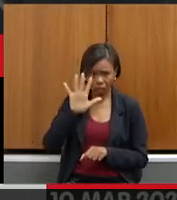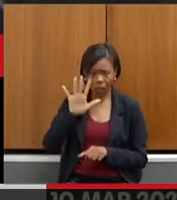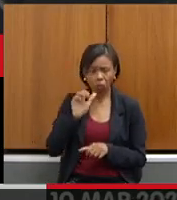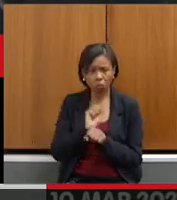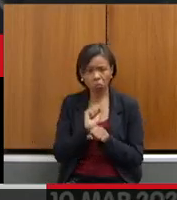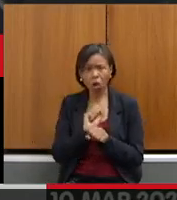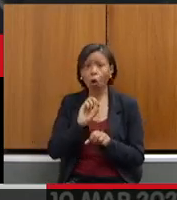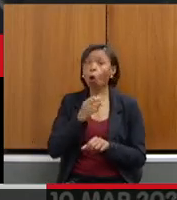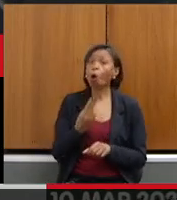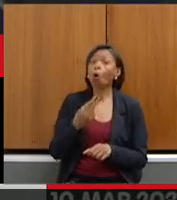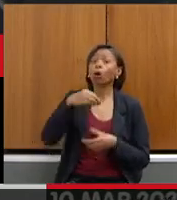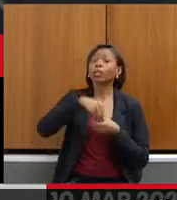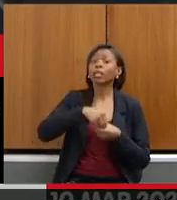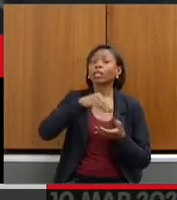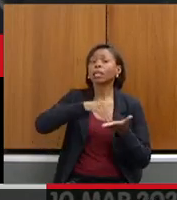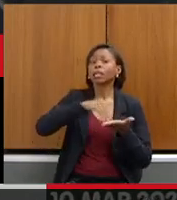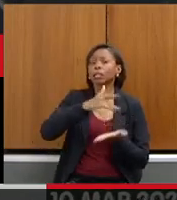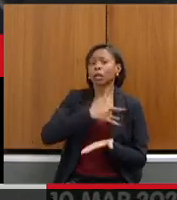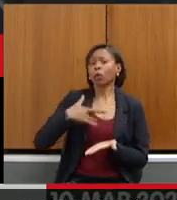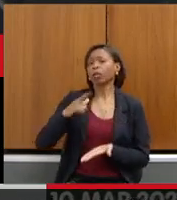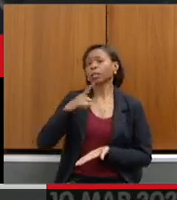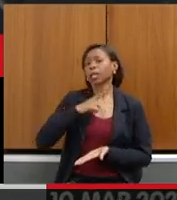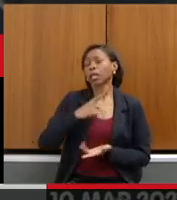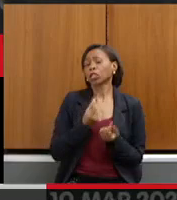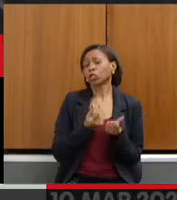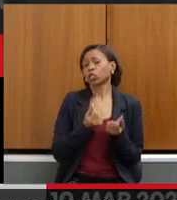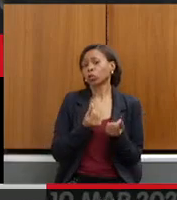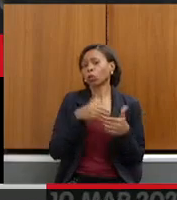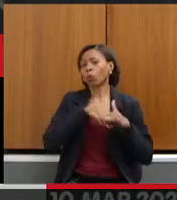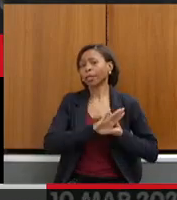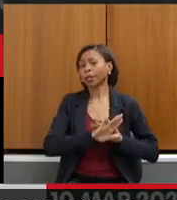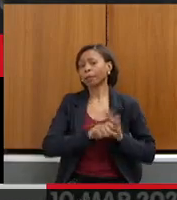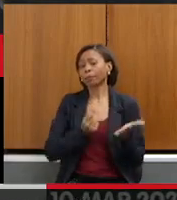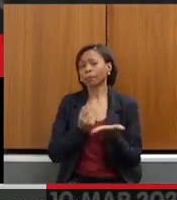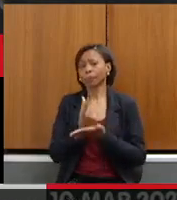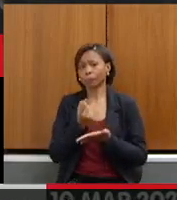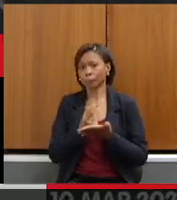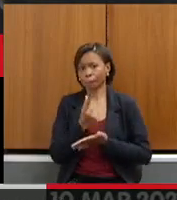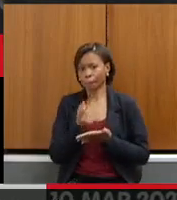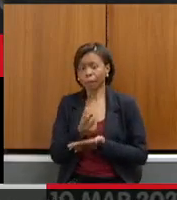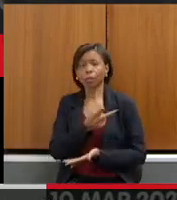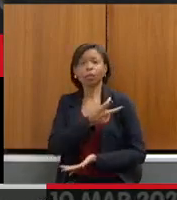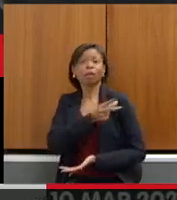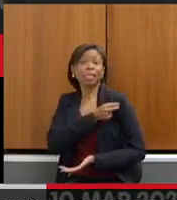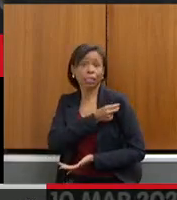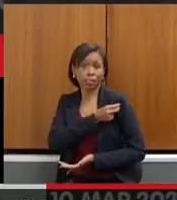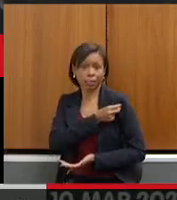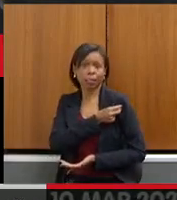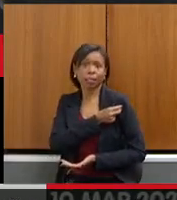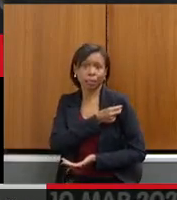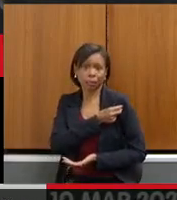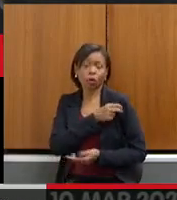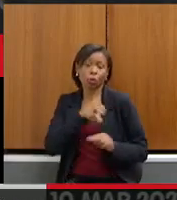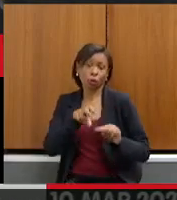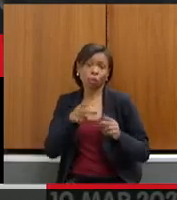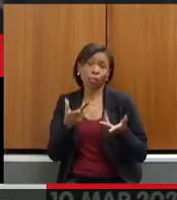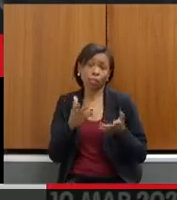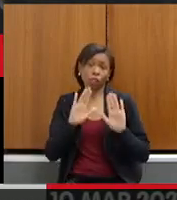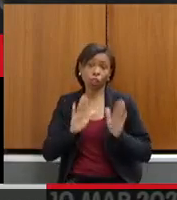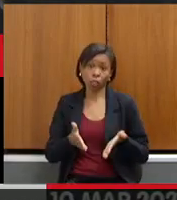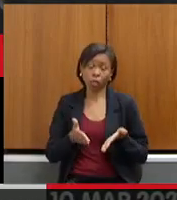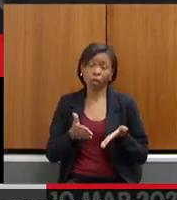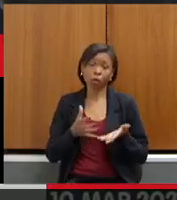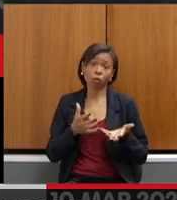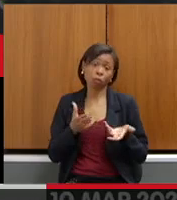vacinas para os mineiros diretamente como prever decisão legal construída pelo